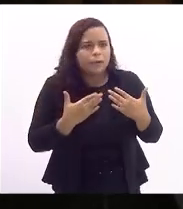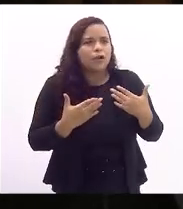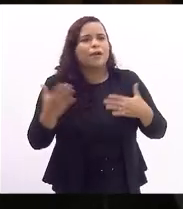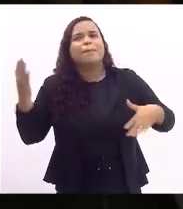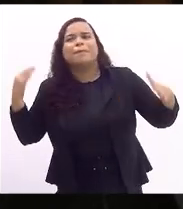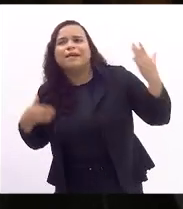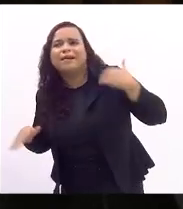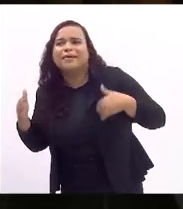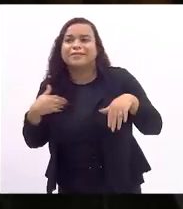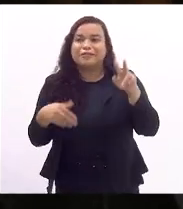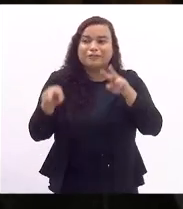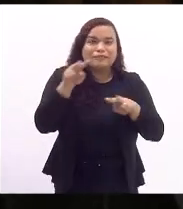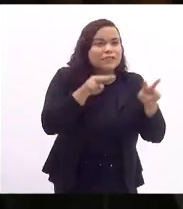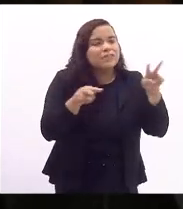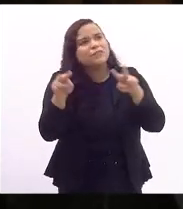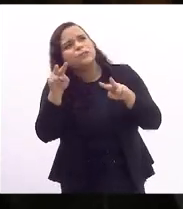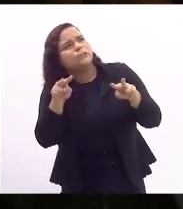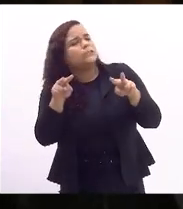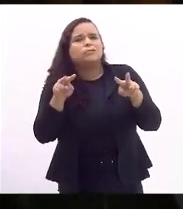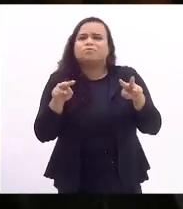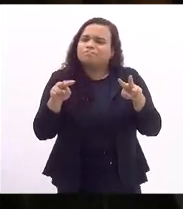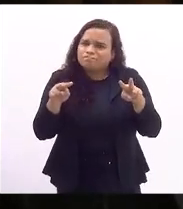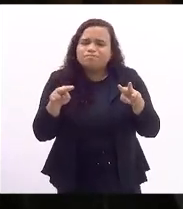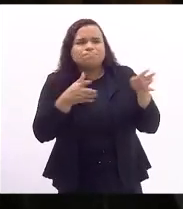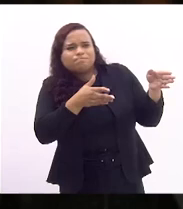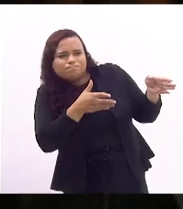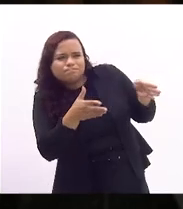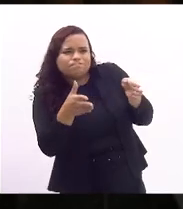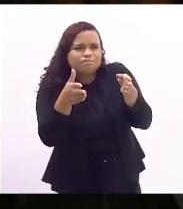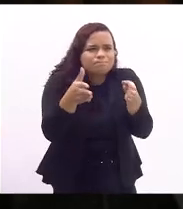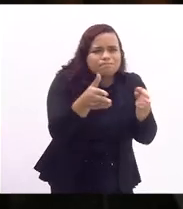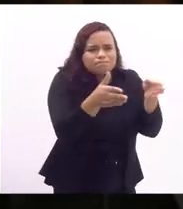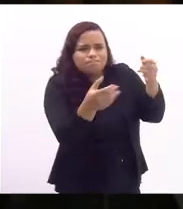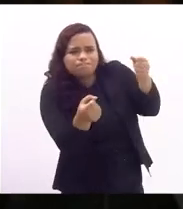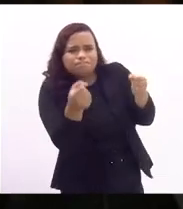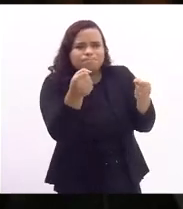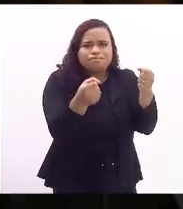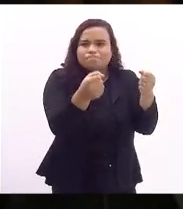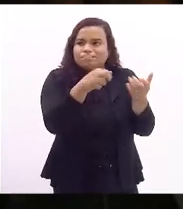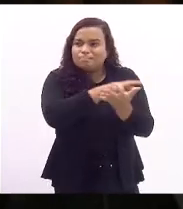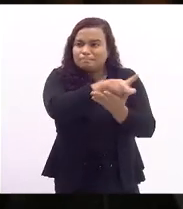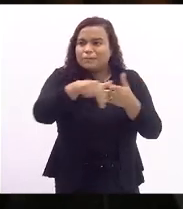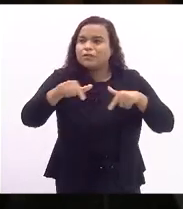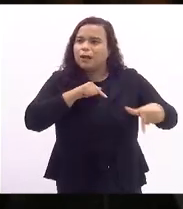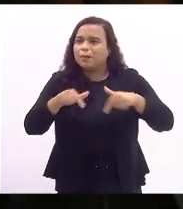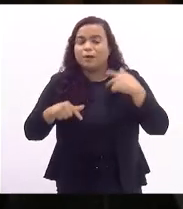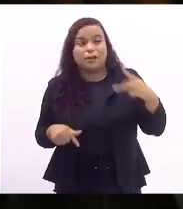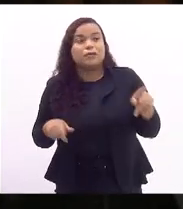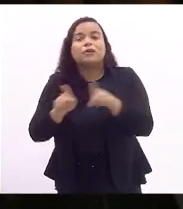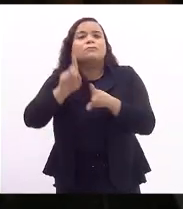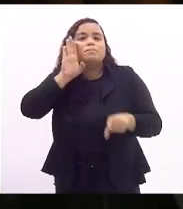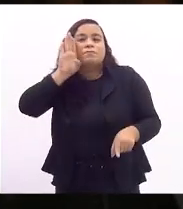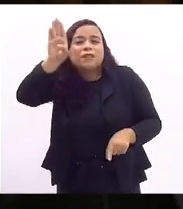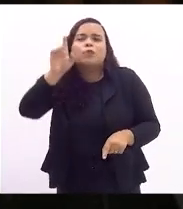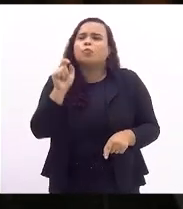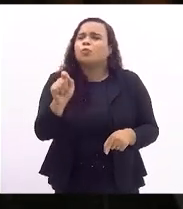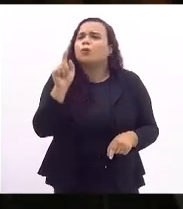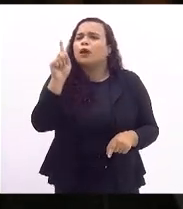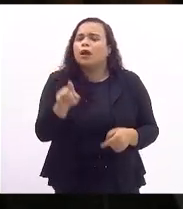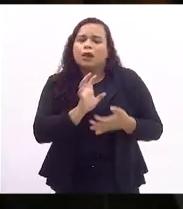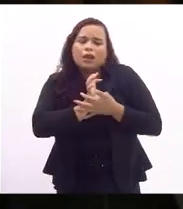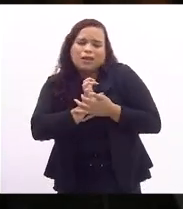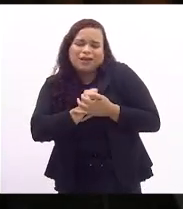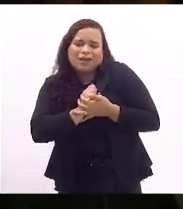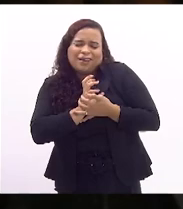passeado ao ter visto né todo trajeto que eles fazem no é mais principalmente o